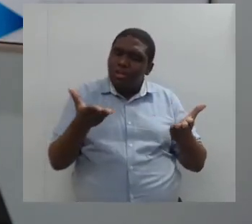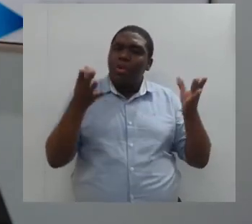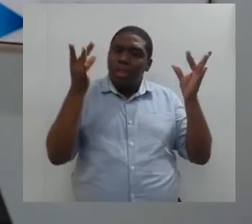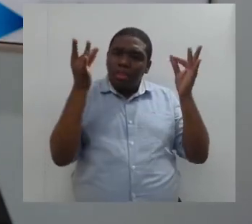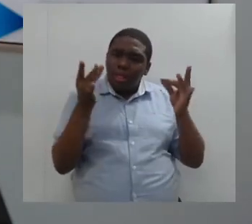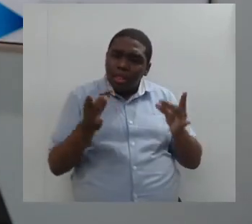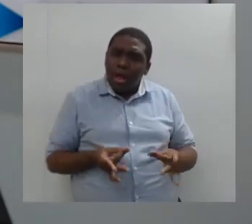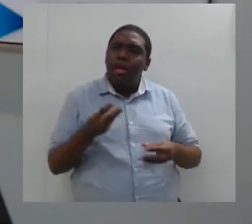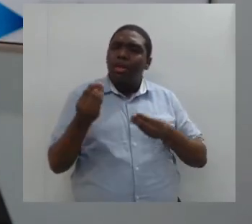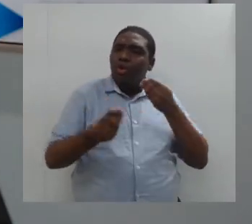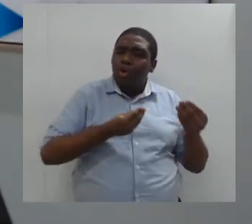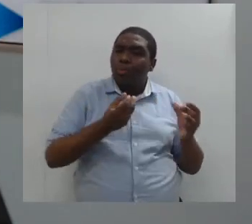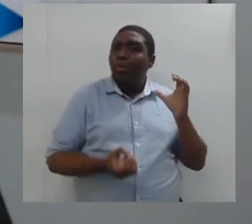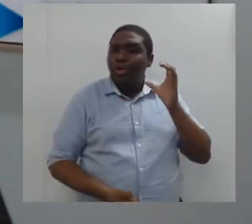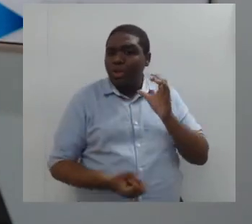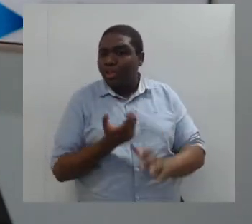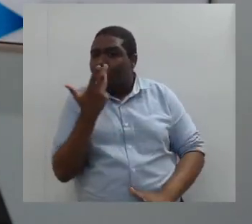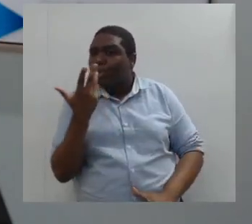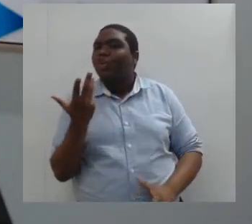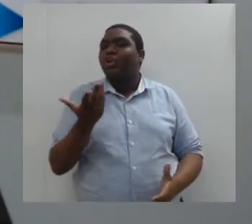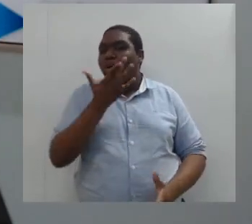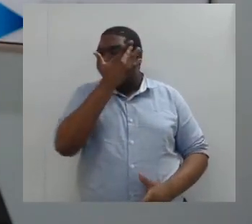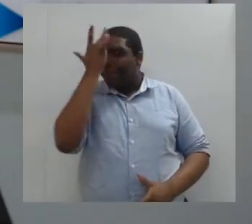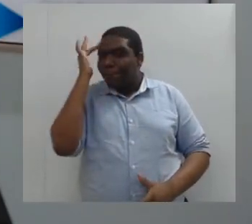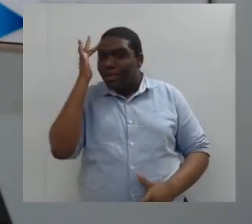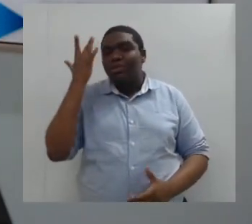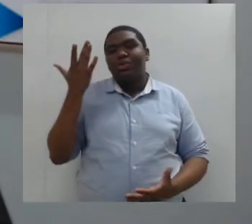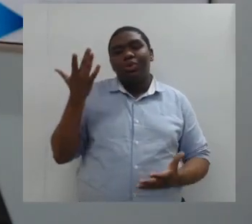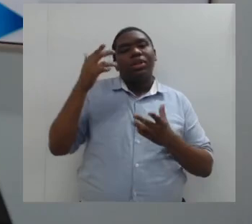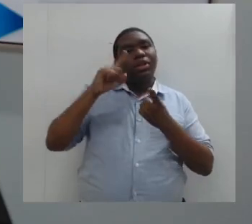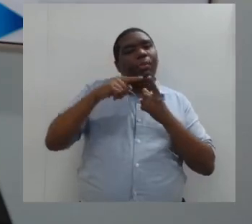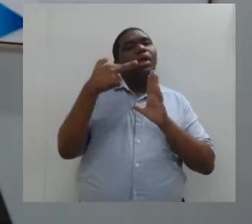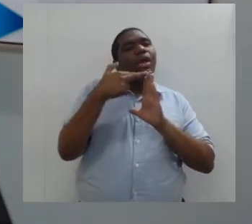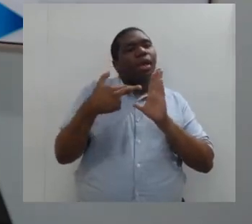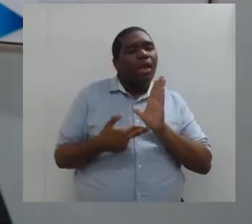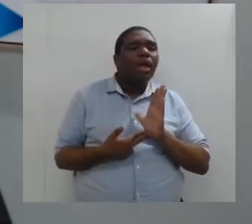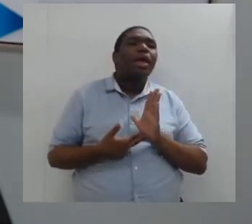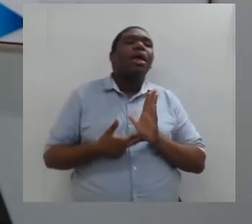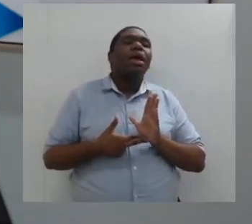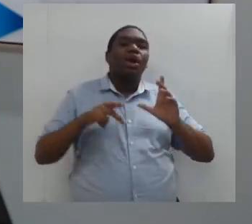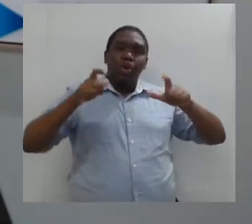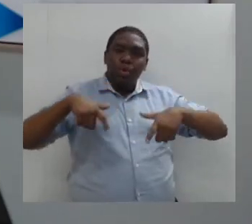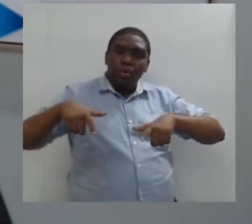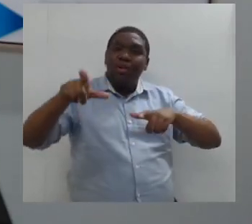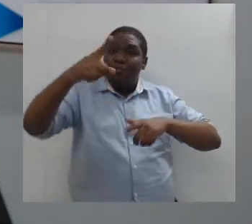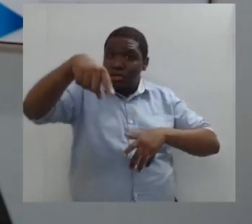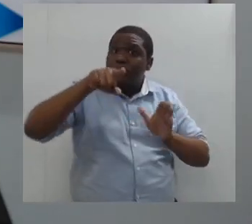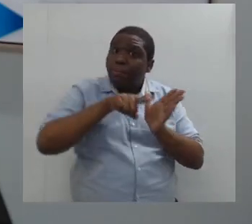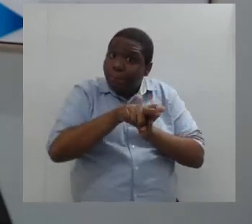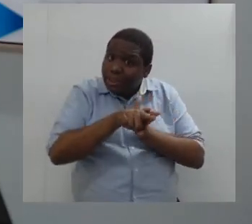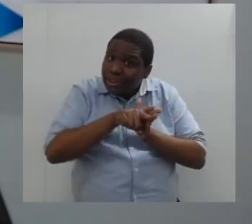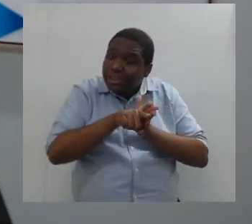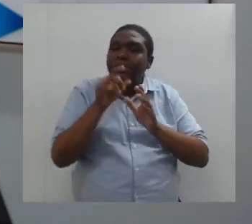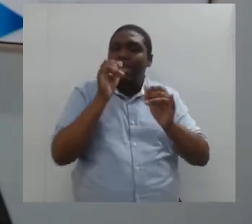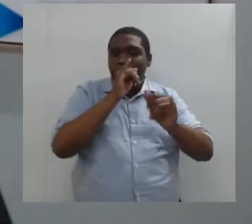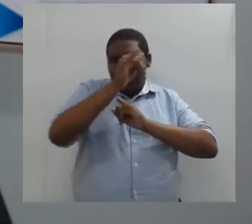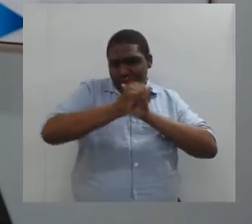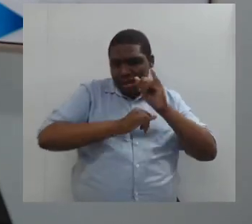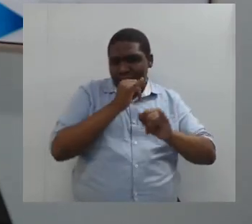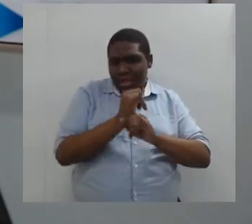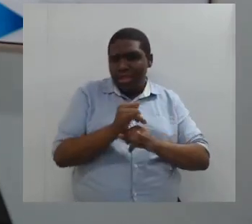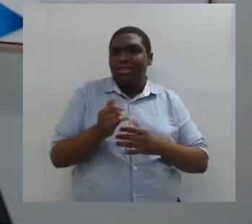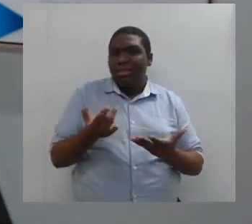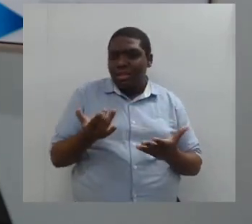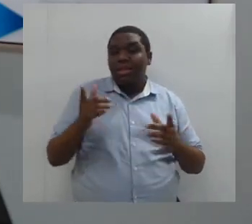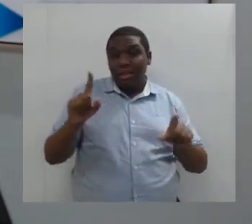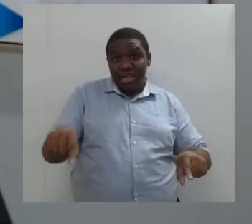a origem, o fundador, princípios, templos. Pesquisem. O desafio que deixo para